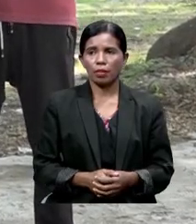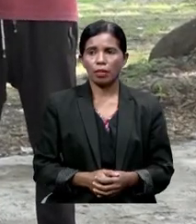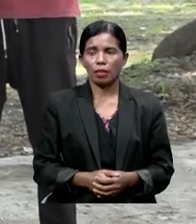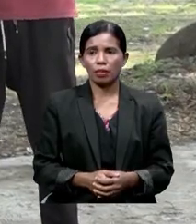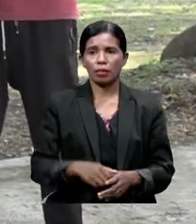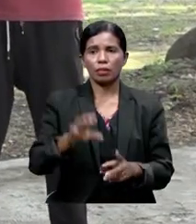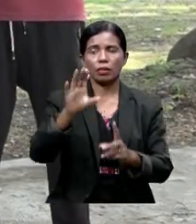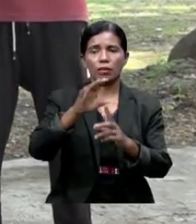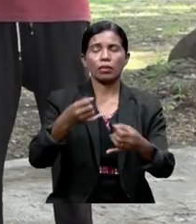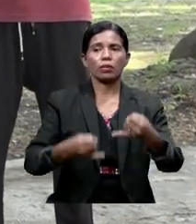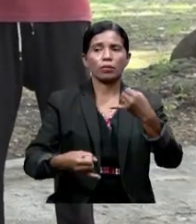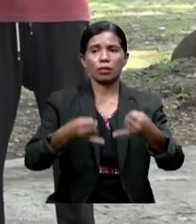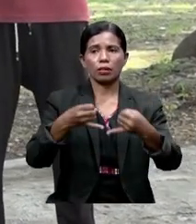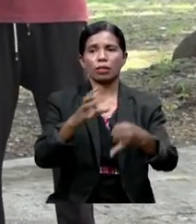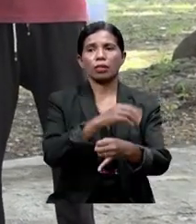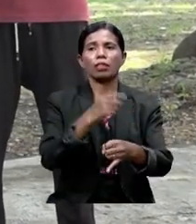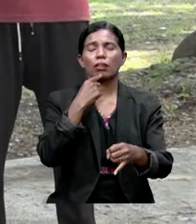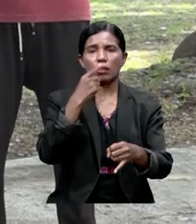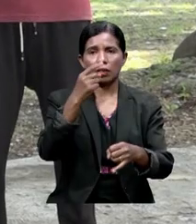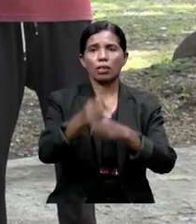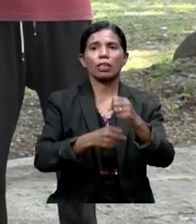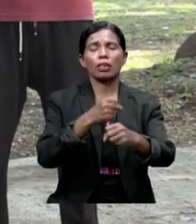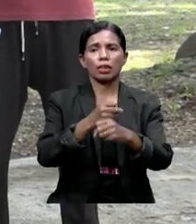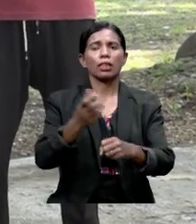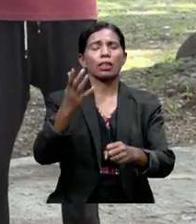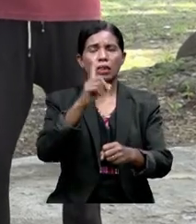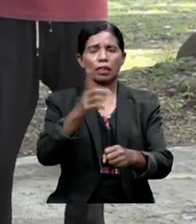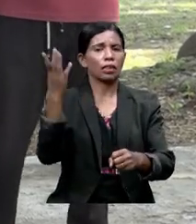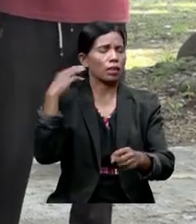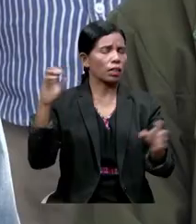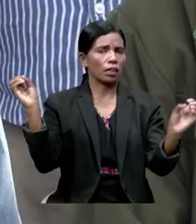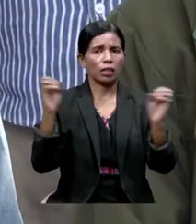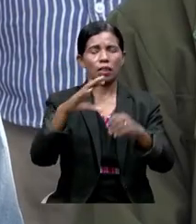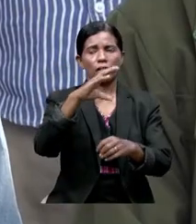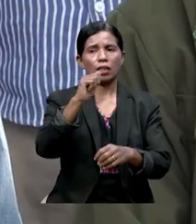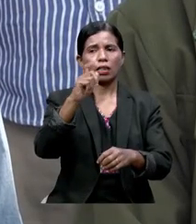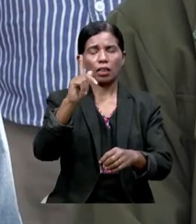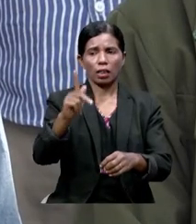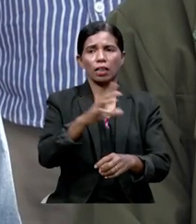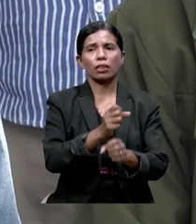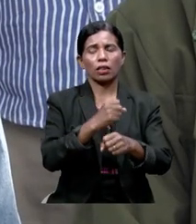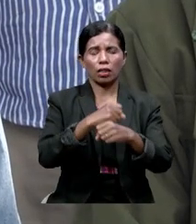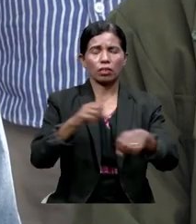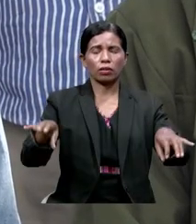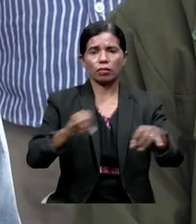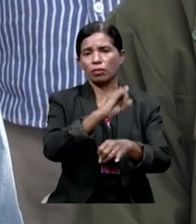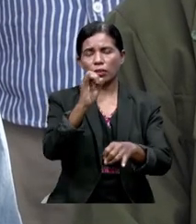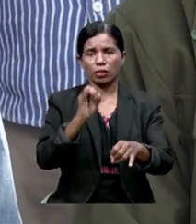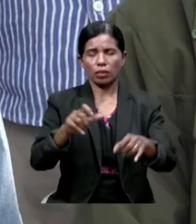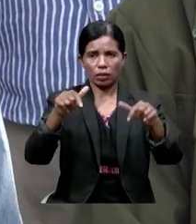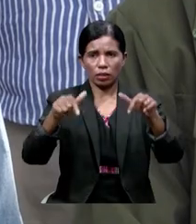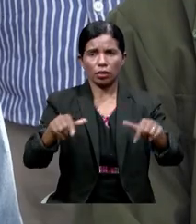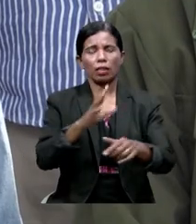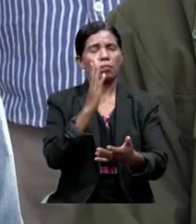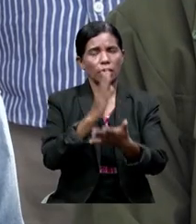Coordenador Fórum Justiça Popular HTT, Tinen Ida Leona, la ia comissário Kak, hodi halo serviço investigação roto ia Kak